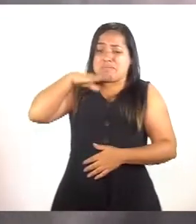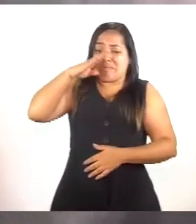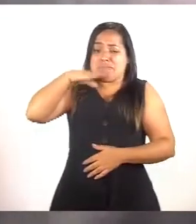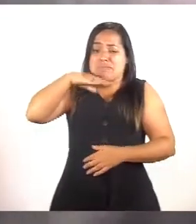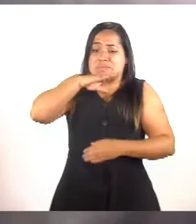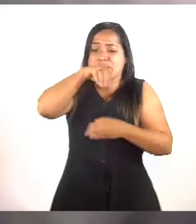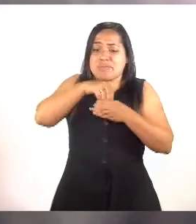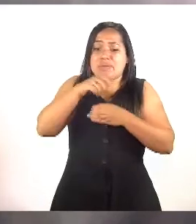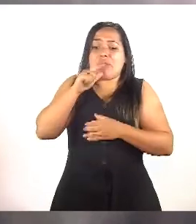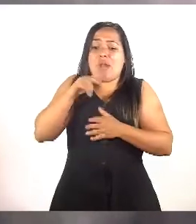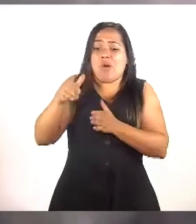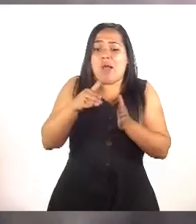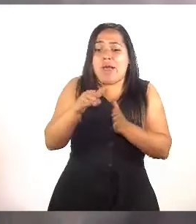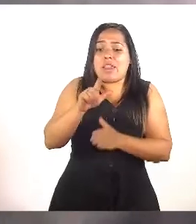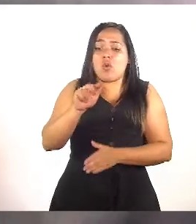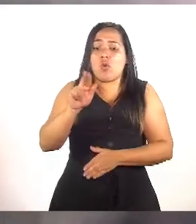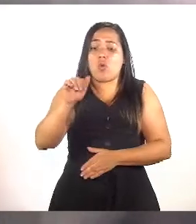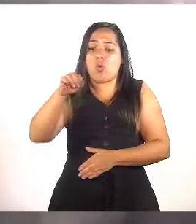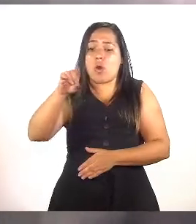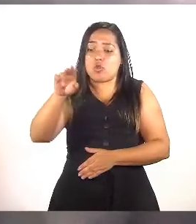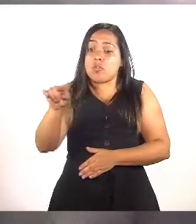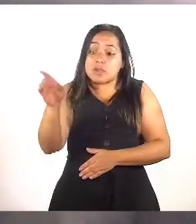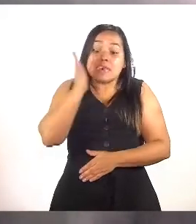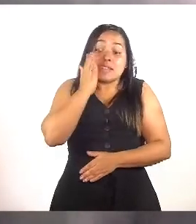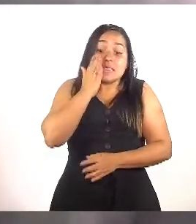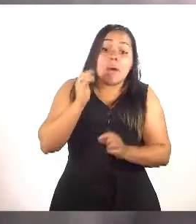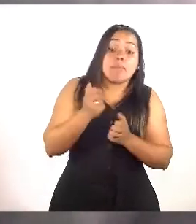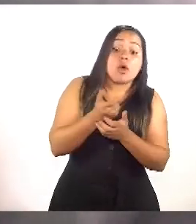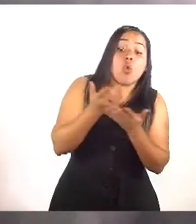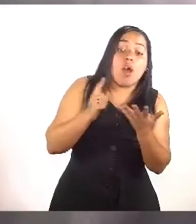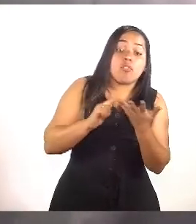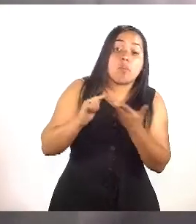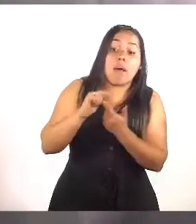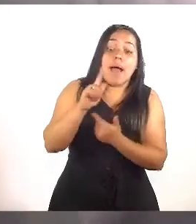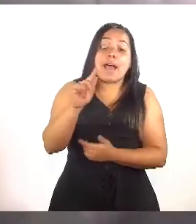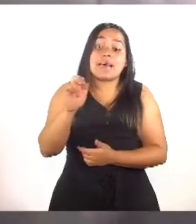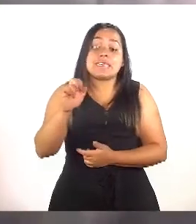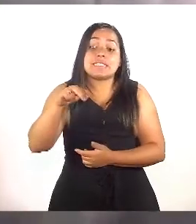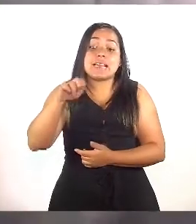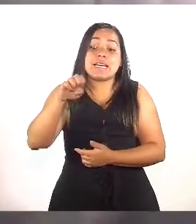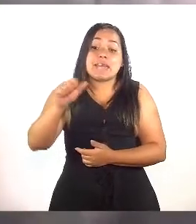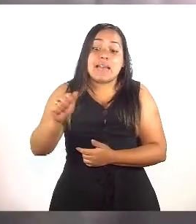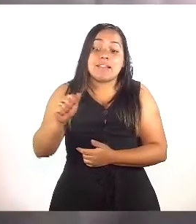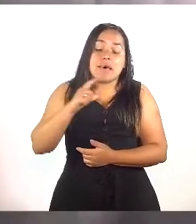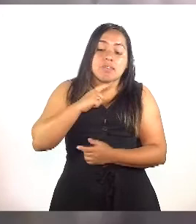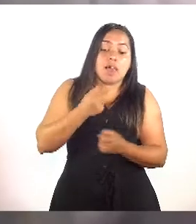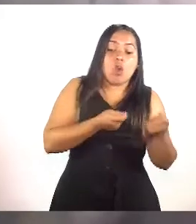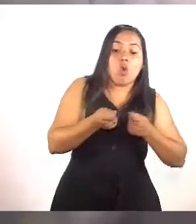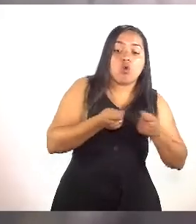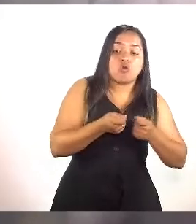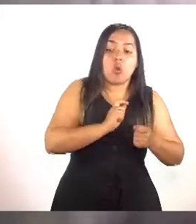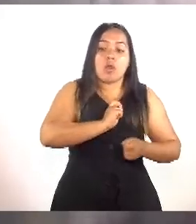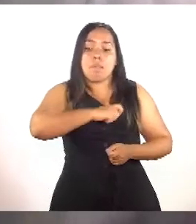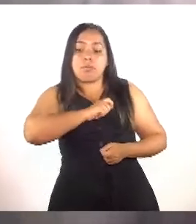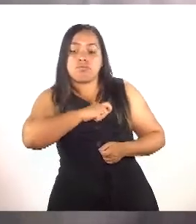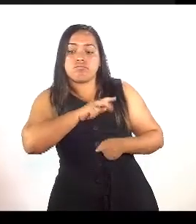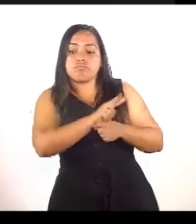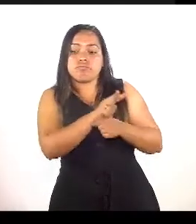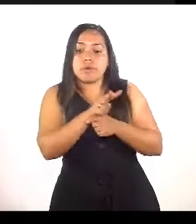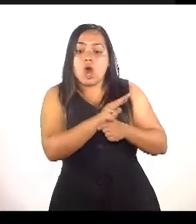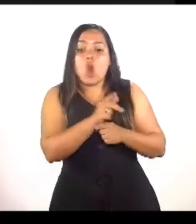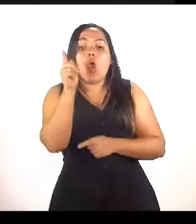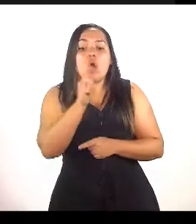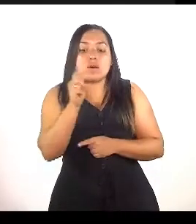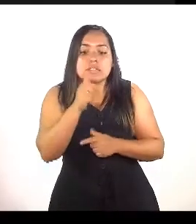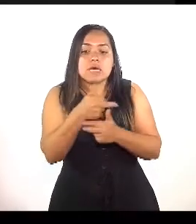saberia nos dizer quais foram as medidas técnicas já tomadas e como a Genersa está atuando para que as medidas cabíveis sejam efetivamente